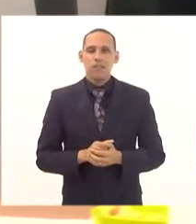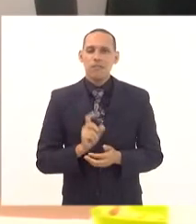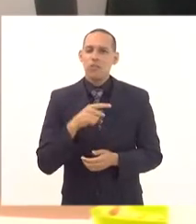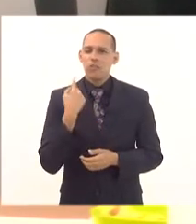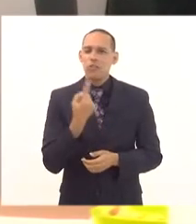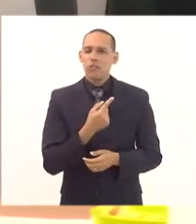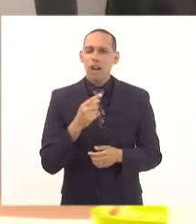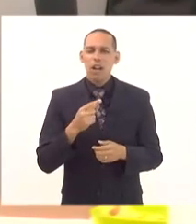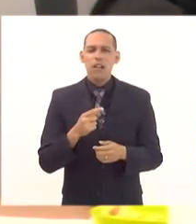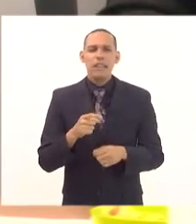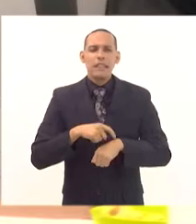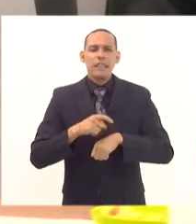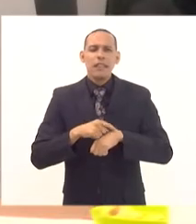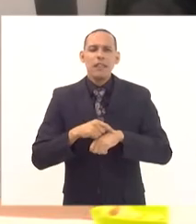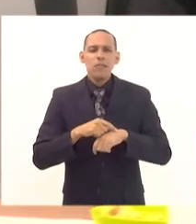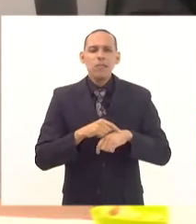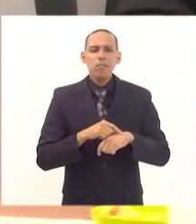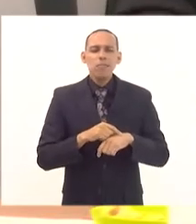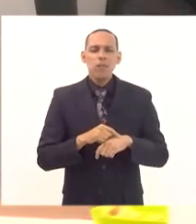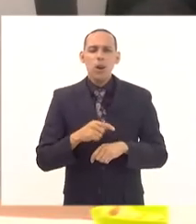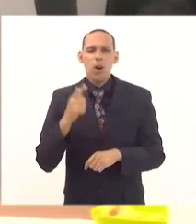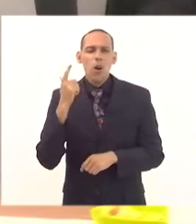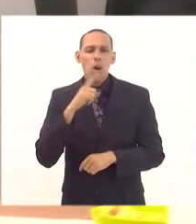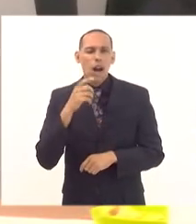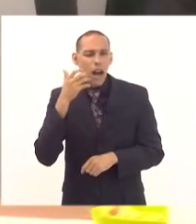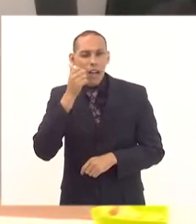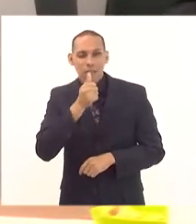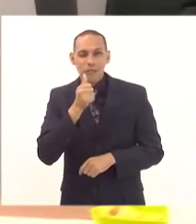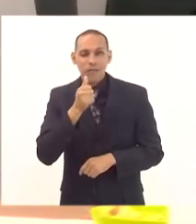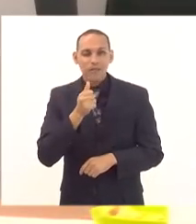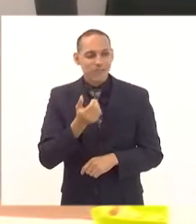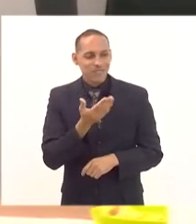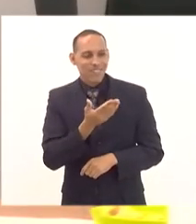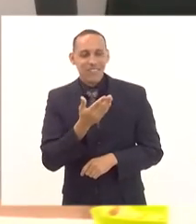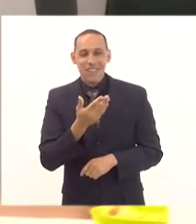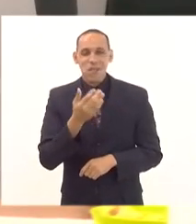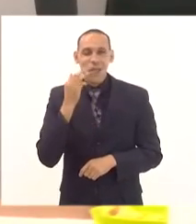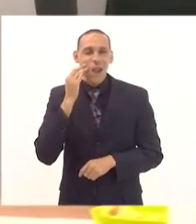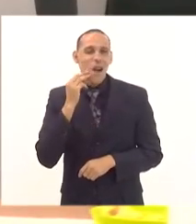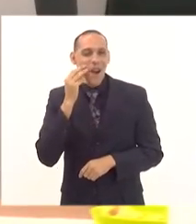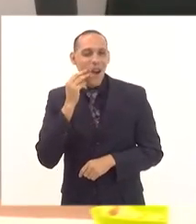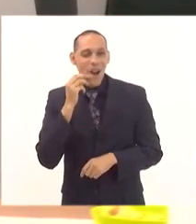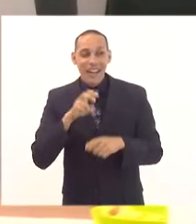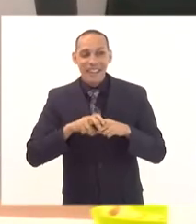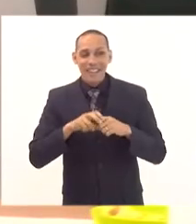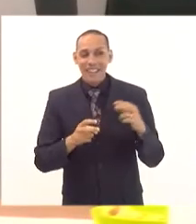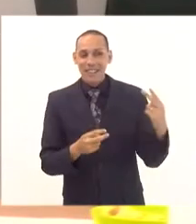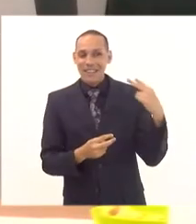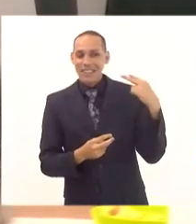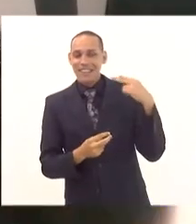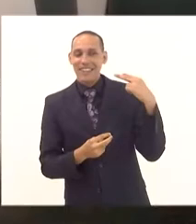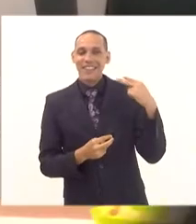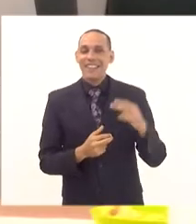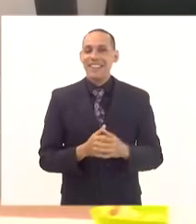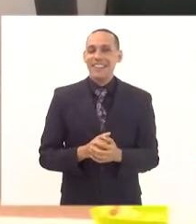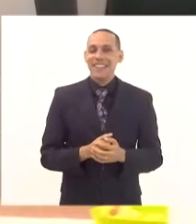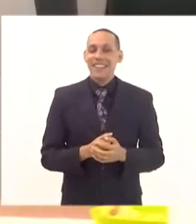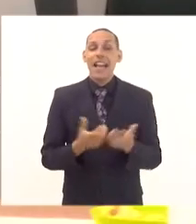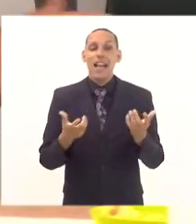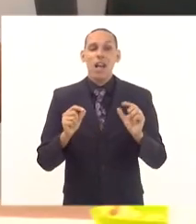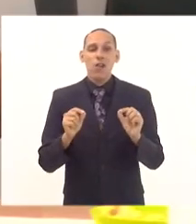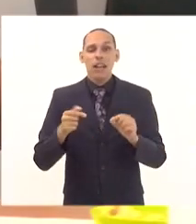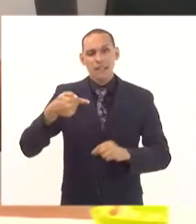é para gente remir o tempo a minha Sofia que tá ali de Rosa sentada me olhando achou por bem que a gente